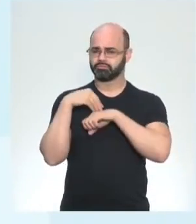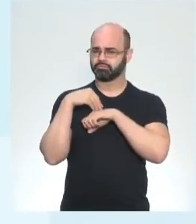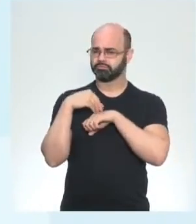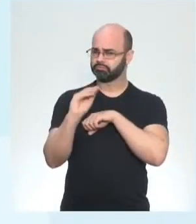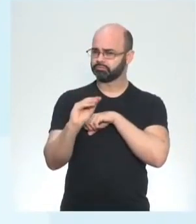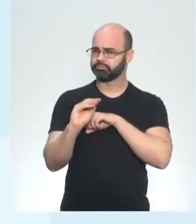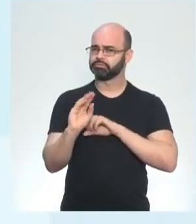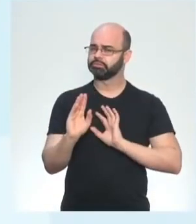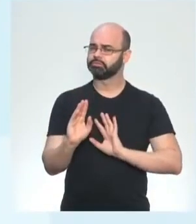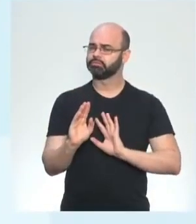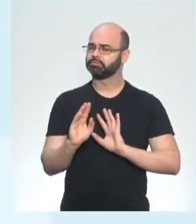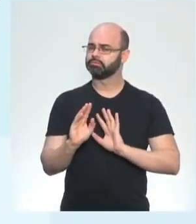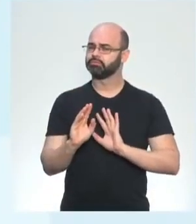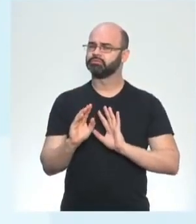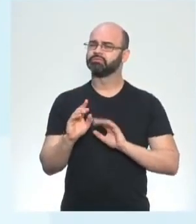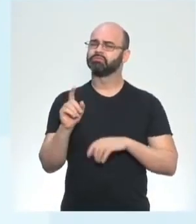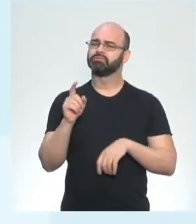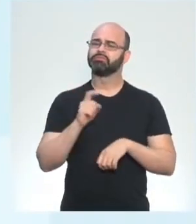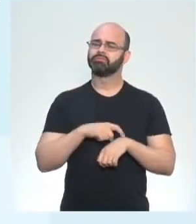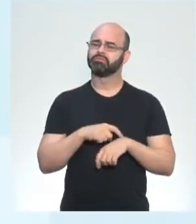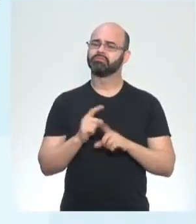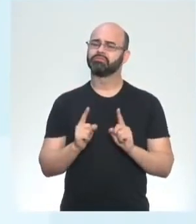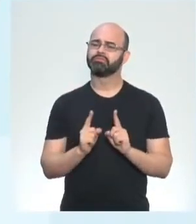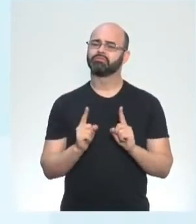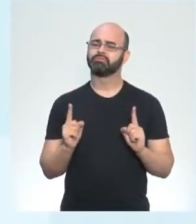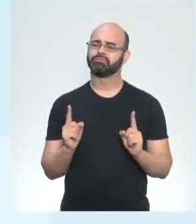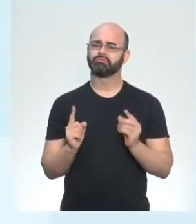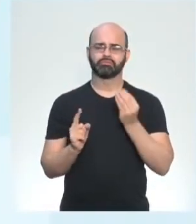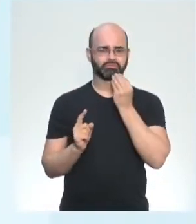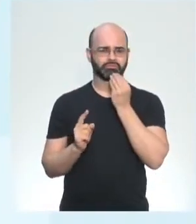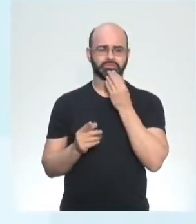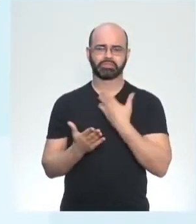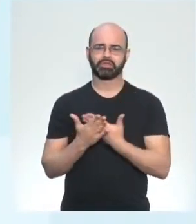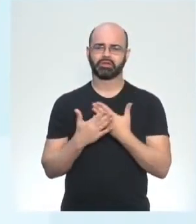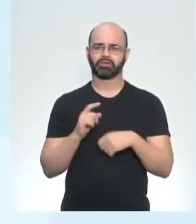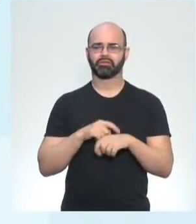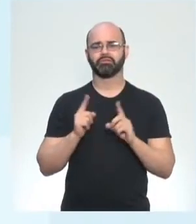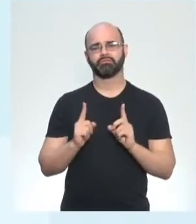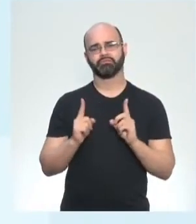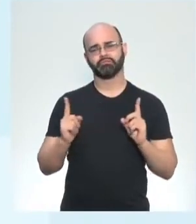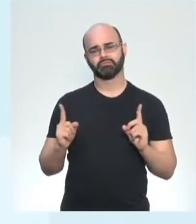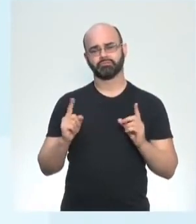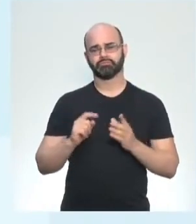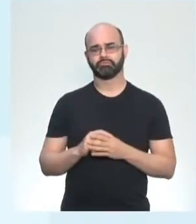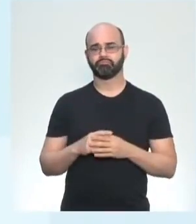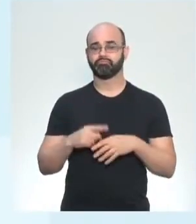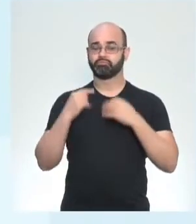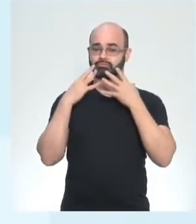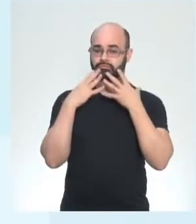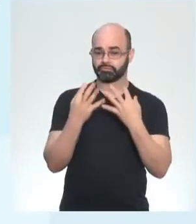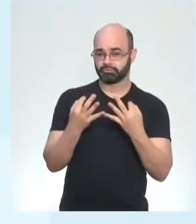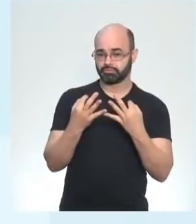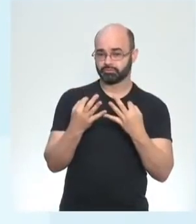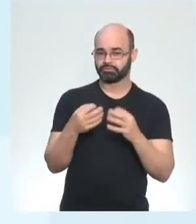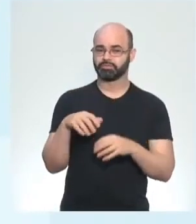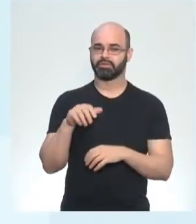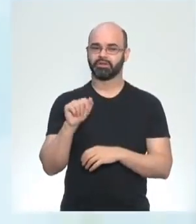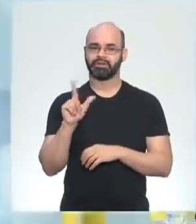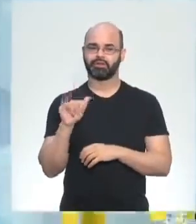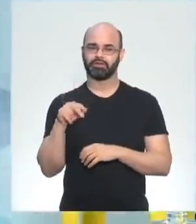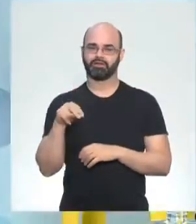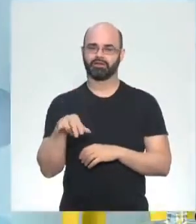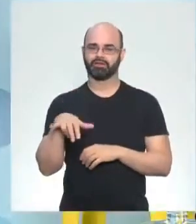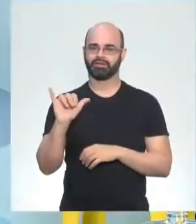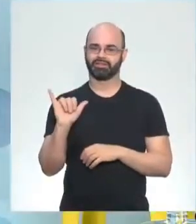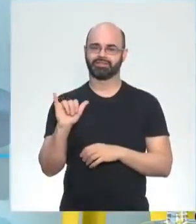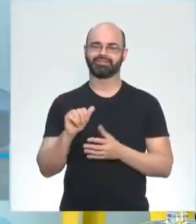se possível, o aumento de tempo, né, da aula. Atenciosamente, Aline. Então, aí nós temos